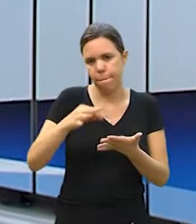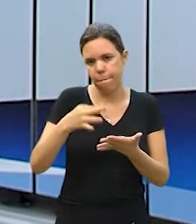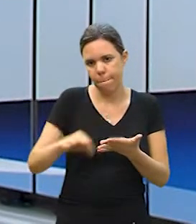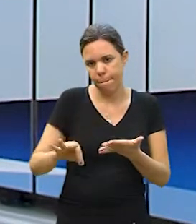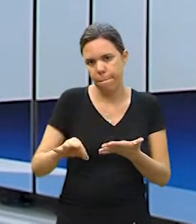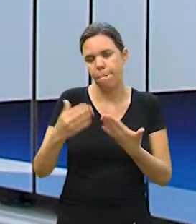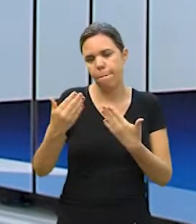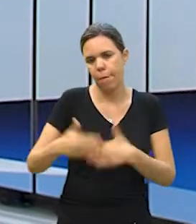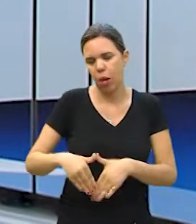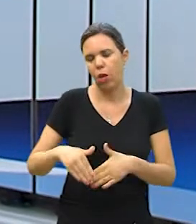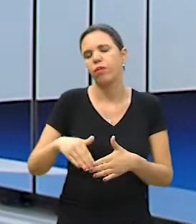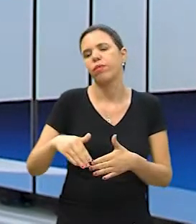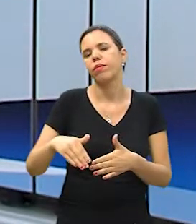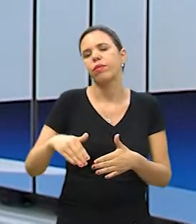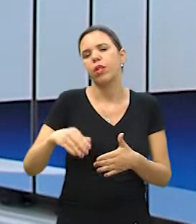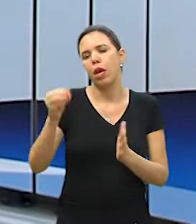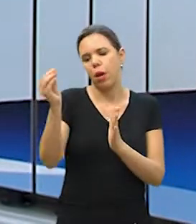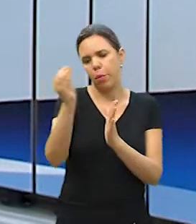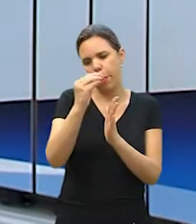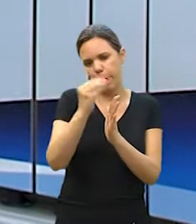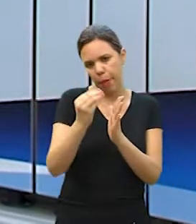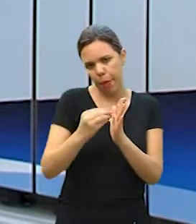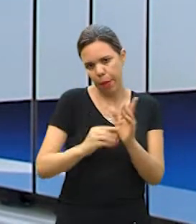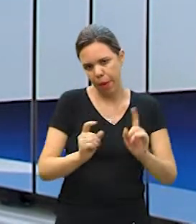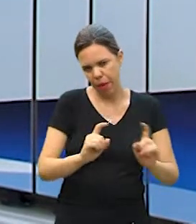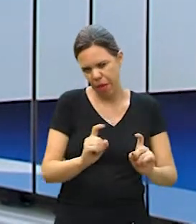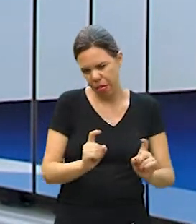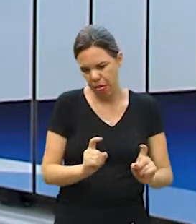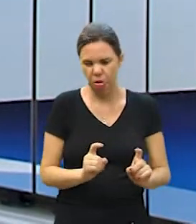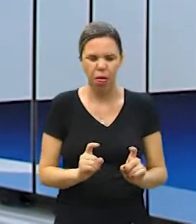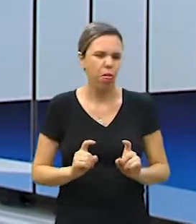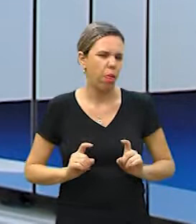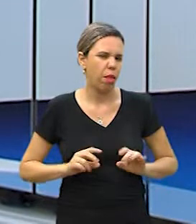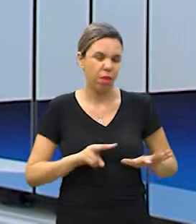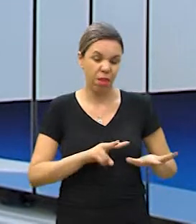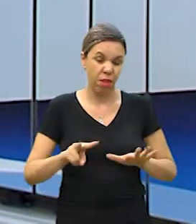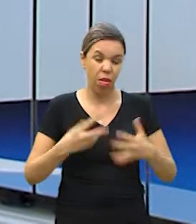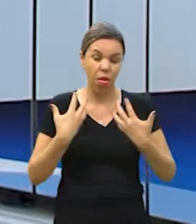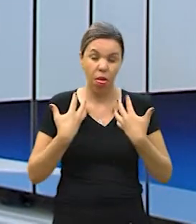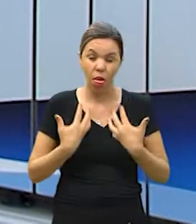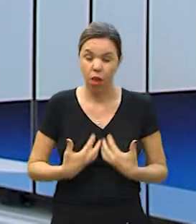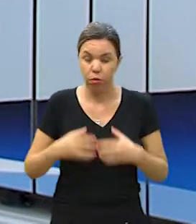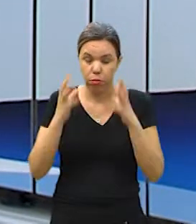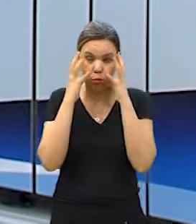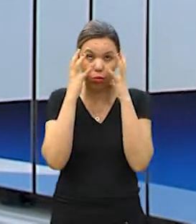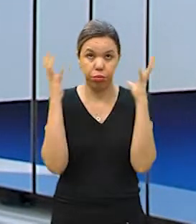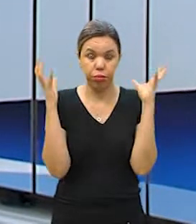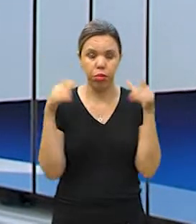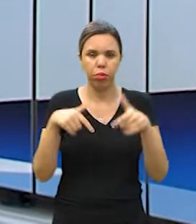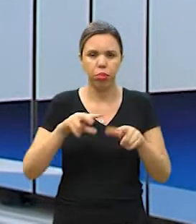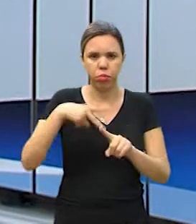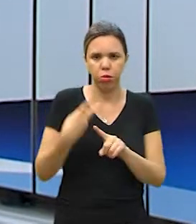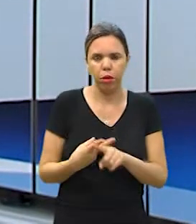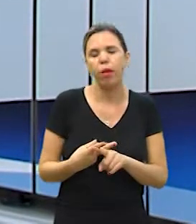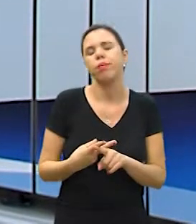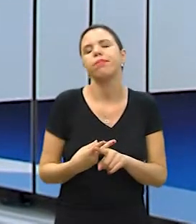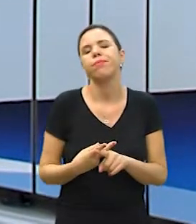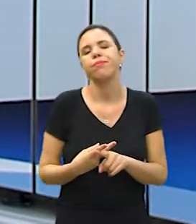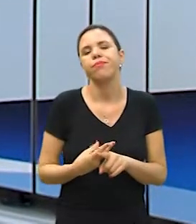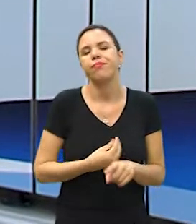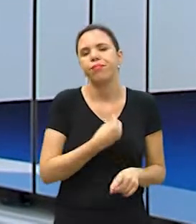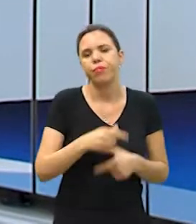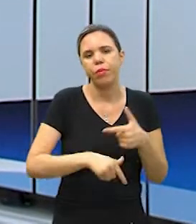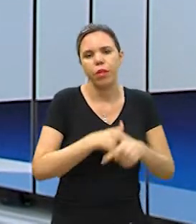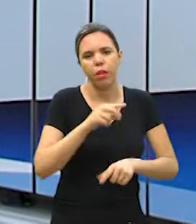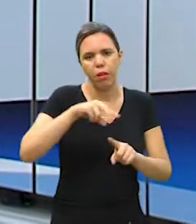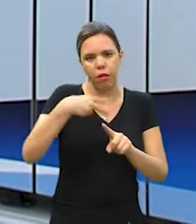essa prova, tem o diário de classe, tem as reuniões semanais, isso traz um cansaço, acúmulo de trabalho, porque essa rotina